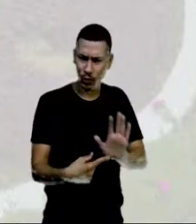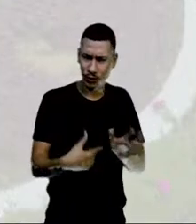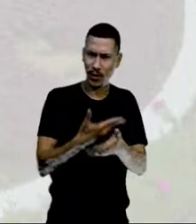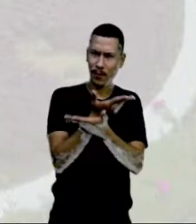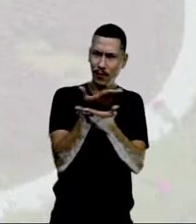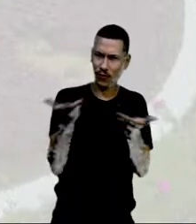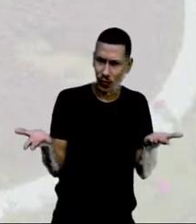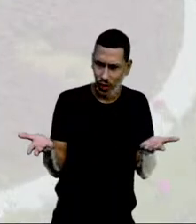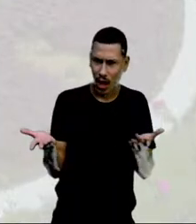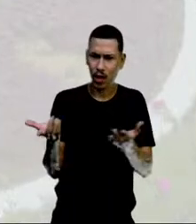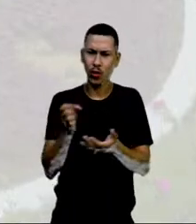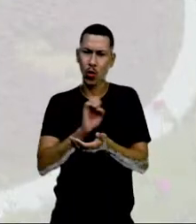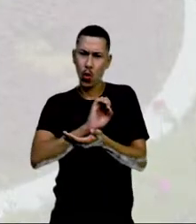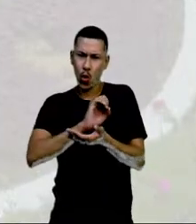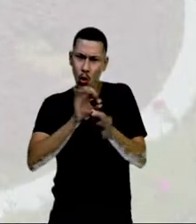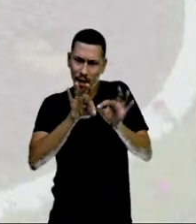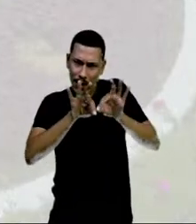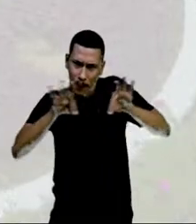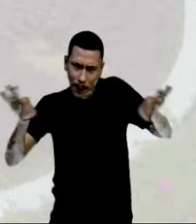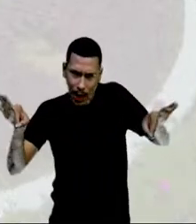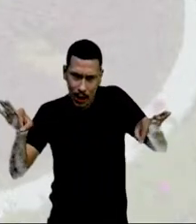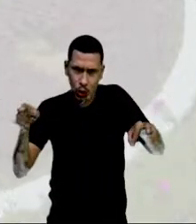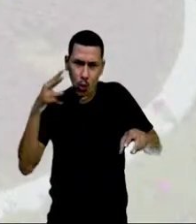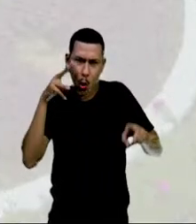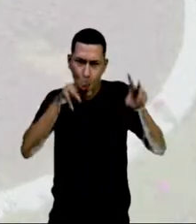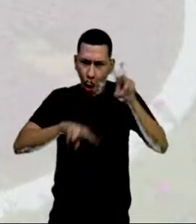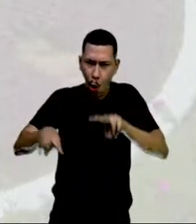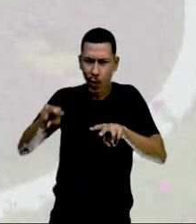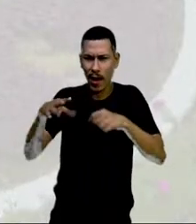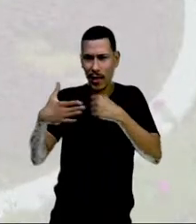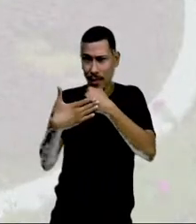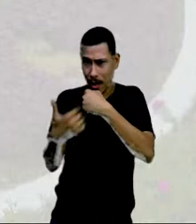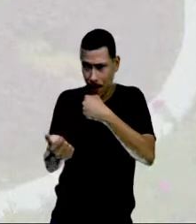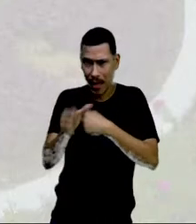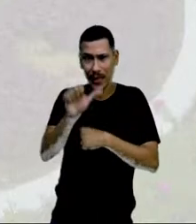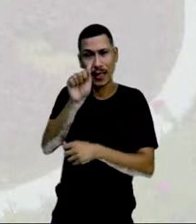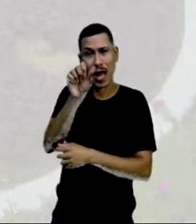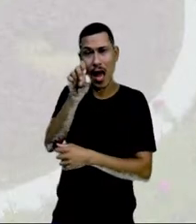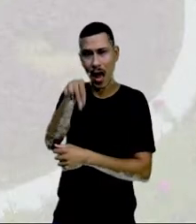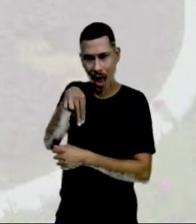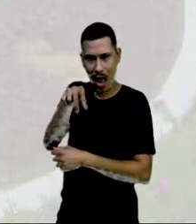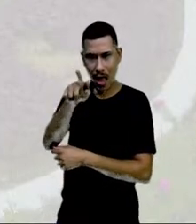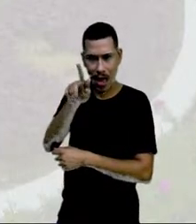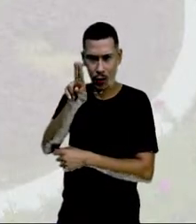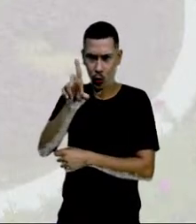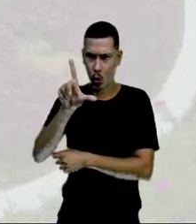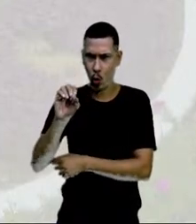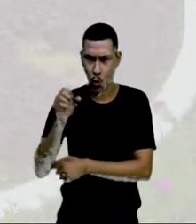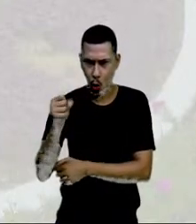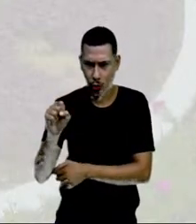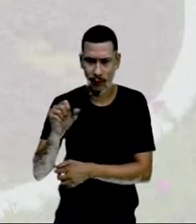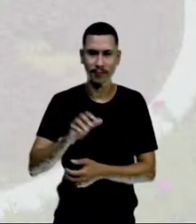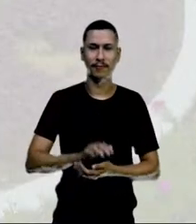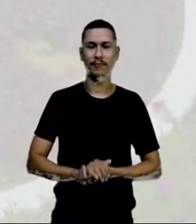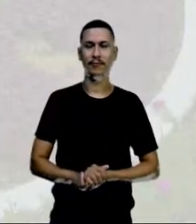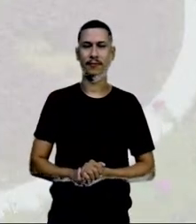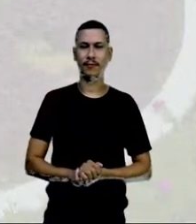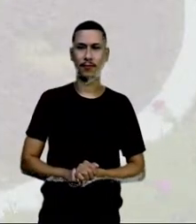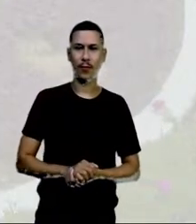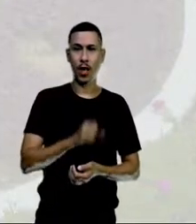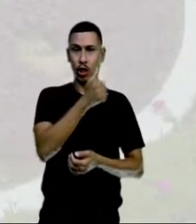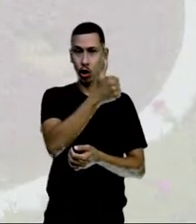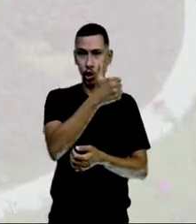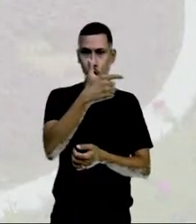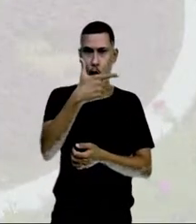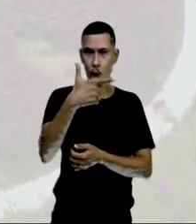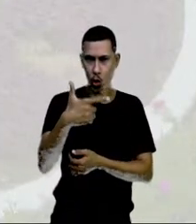aqui nesses 12 espaços, que agora nós vamos chamá-los de ângulos, tá certo? Nesses 12